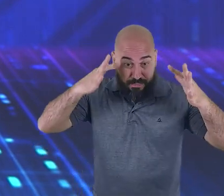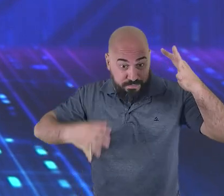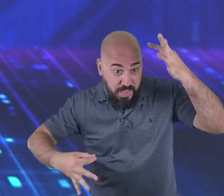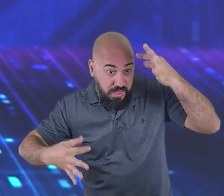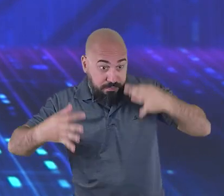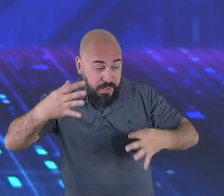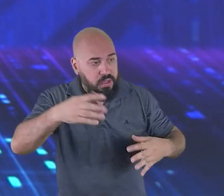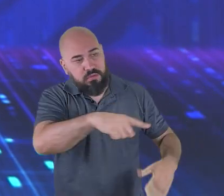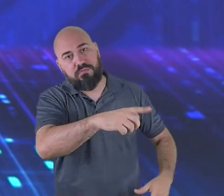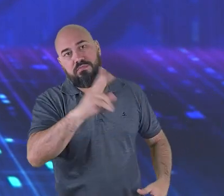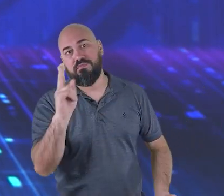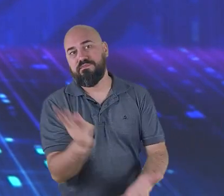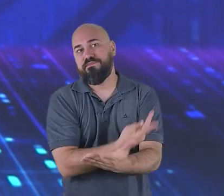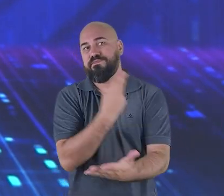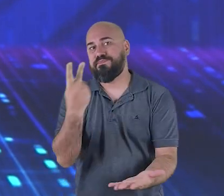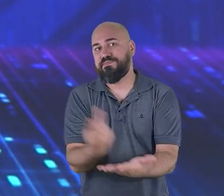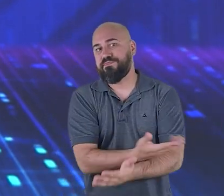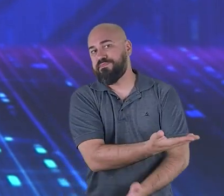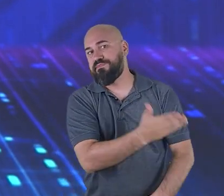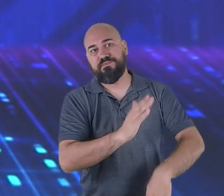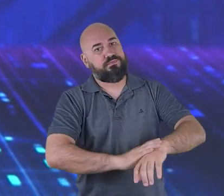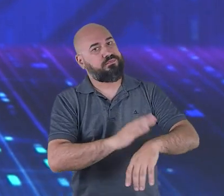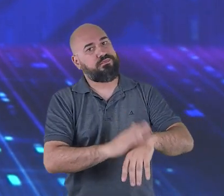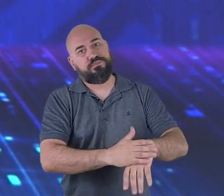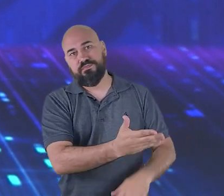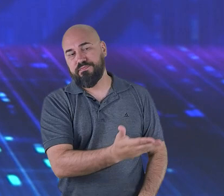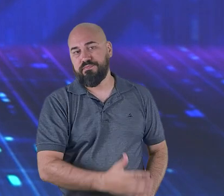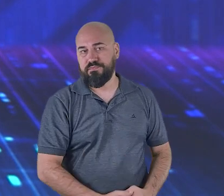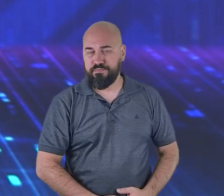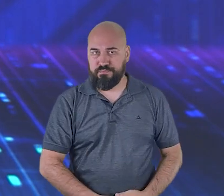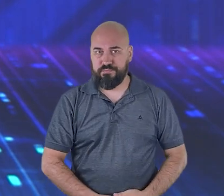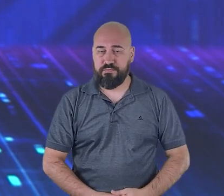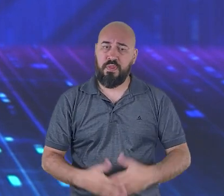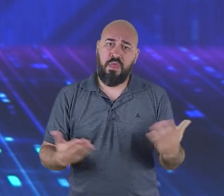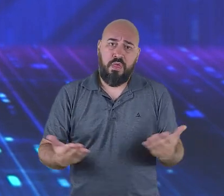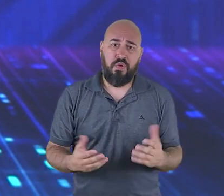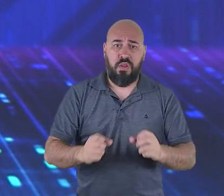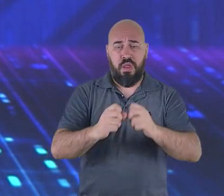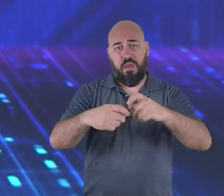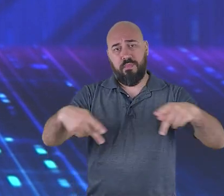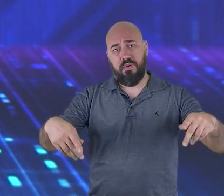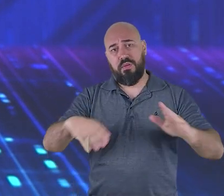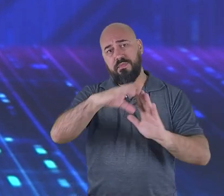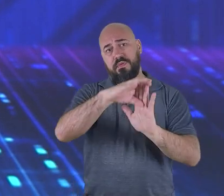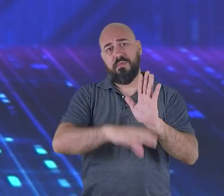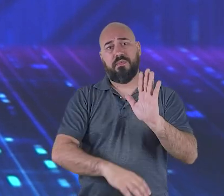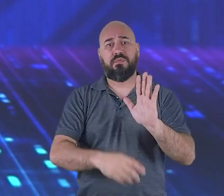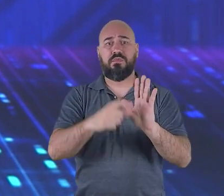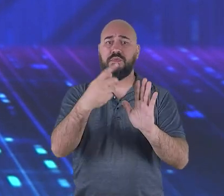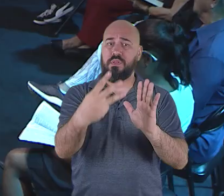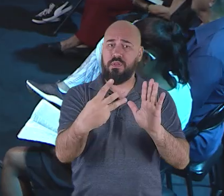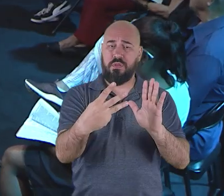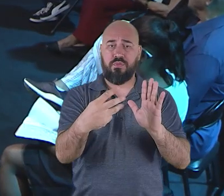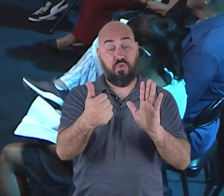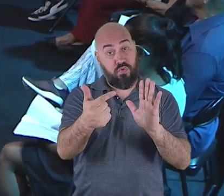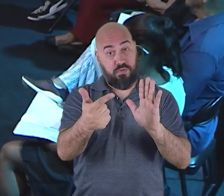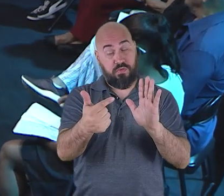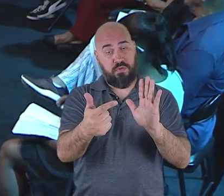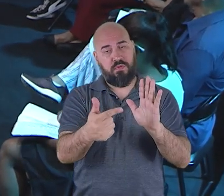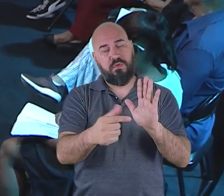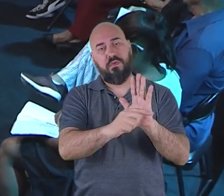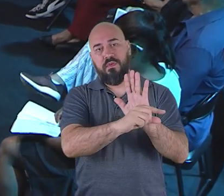Apocalipse capítulo 12 e vamos ler os versículos 3 e 4. Vamos ao último livro da Bíblia, Apocalipse capítulo